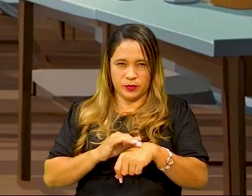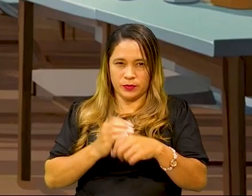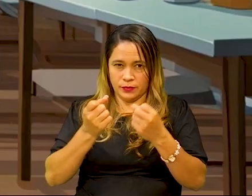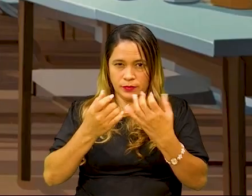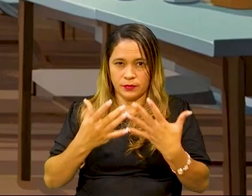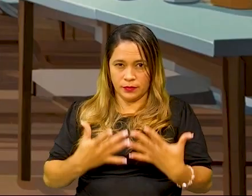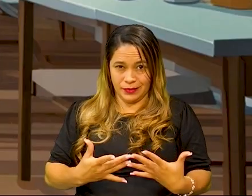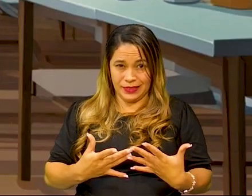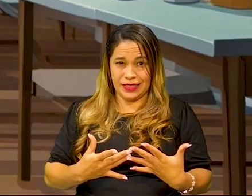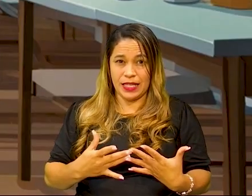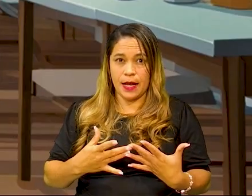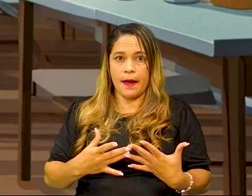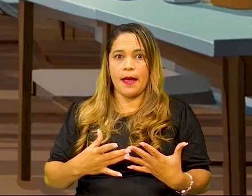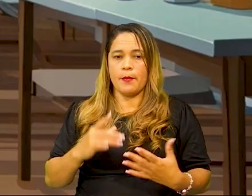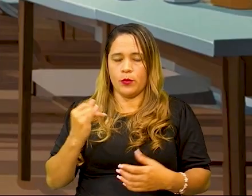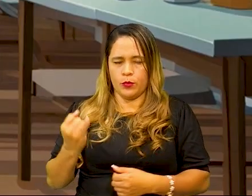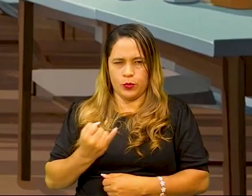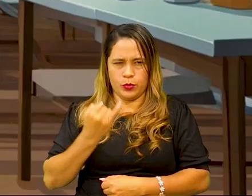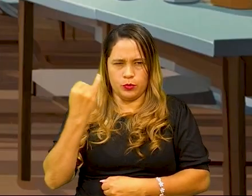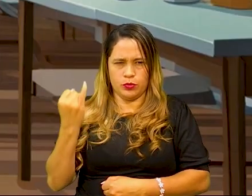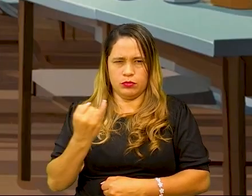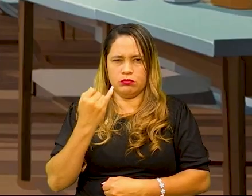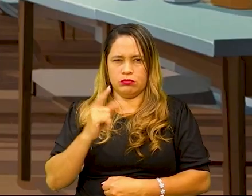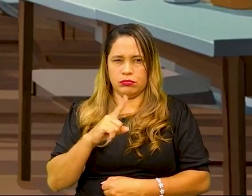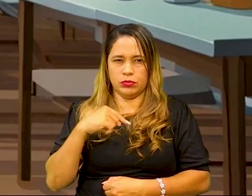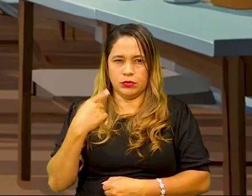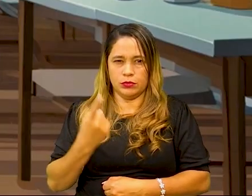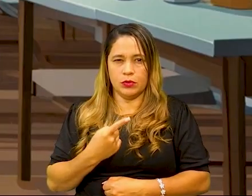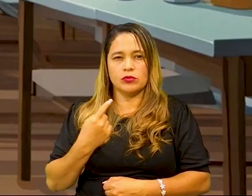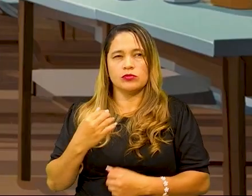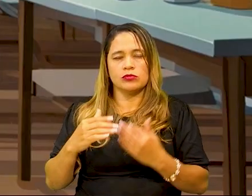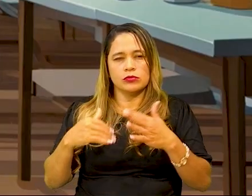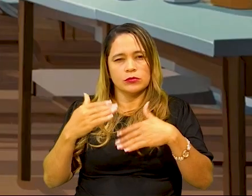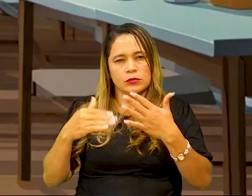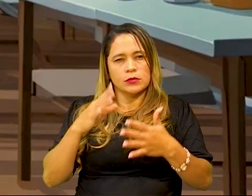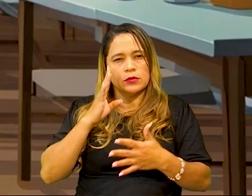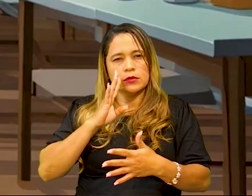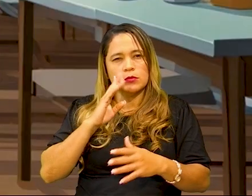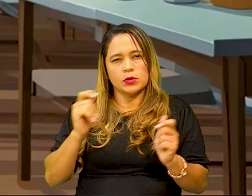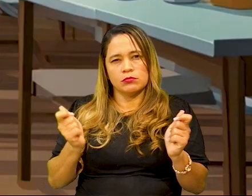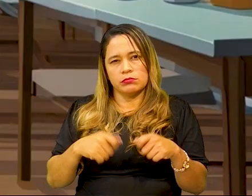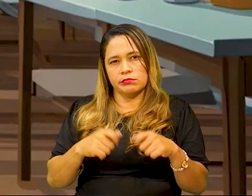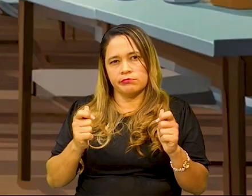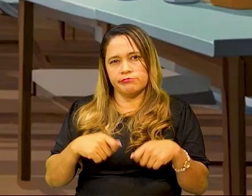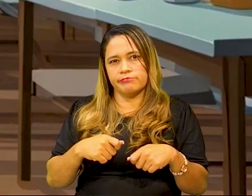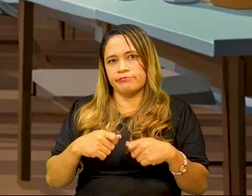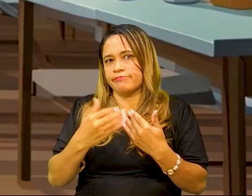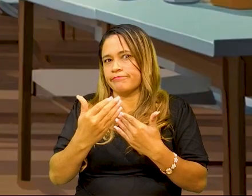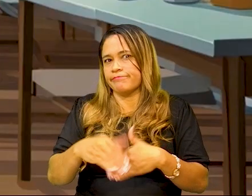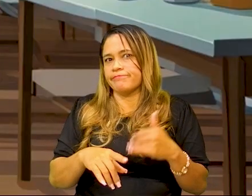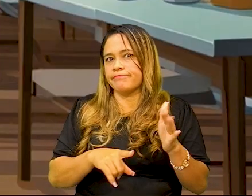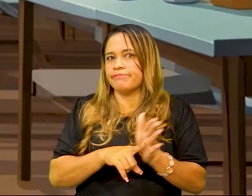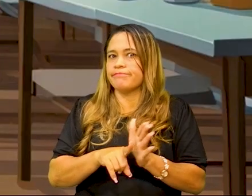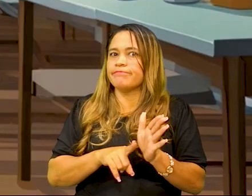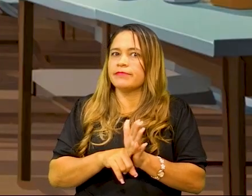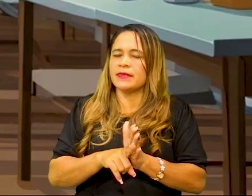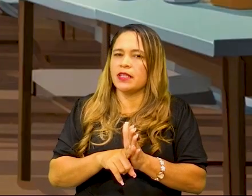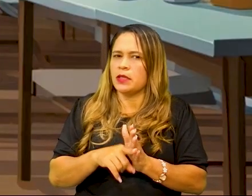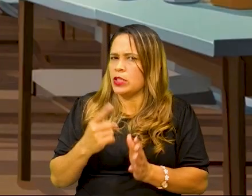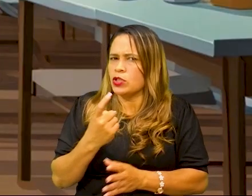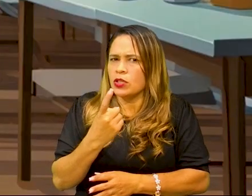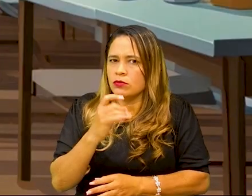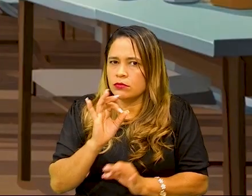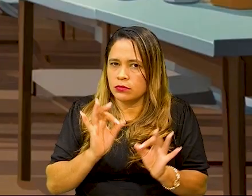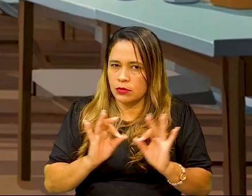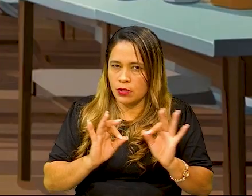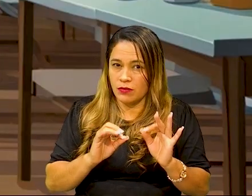falei, são extremamente importantes para que a gente consiga desenvolver legal algumas possíveis questões de prova de vestibular, mas elas não são as únicas.